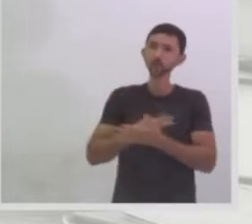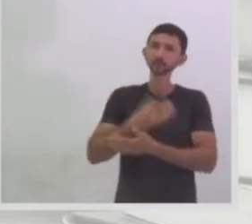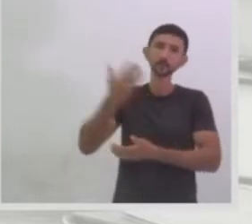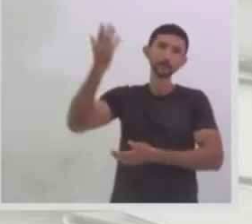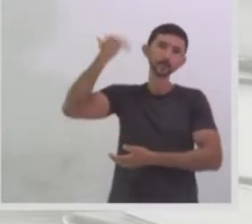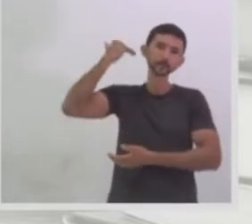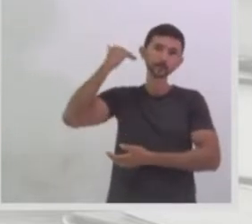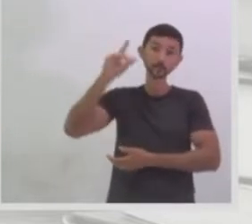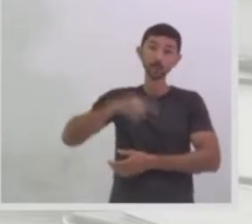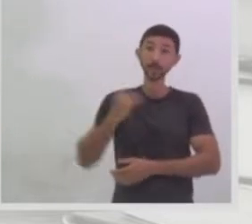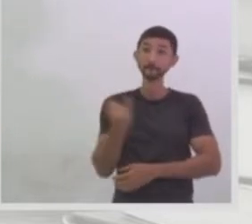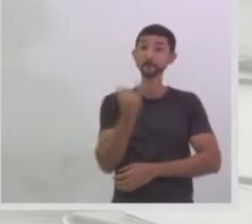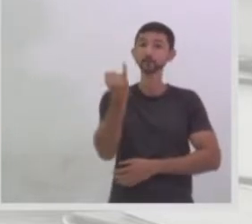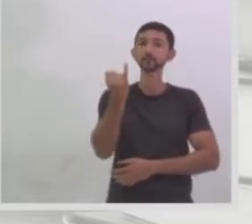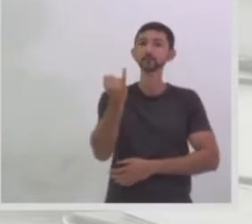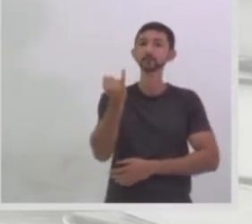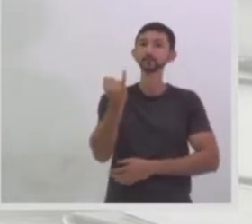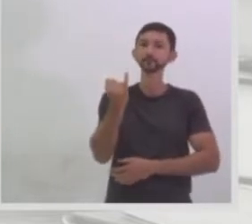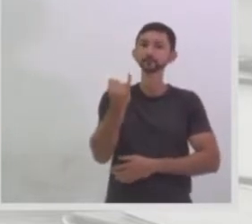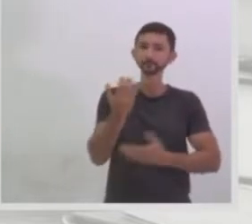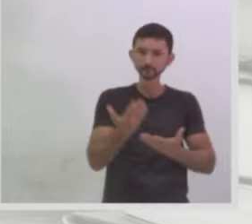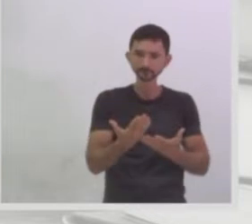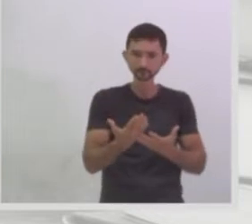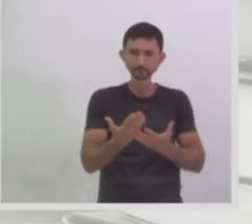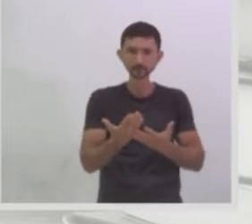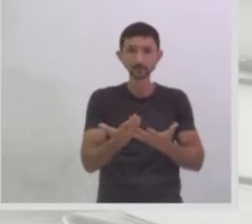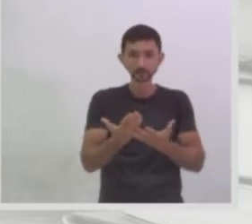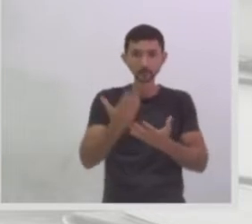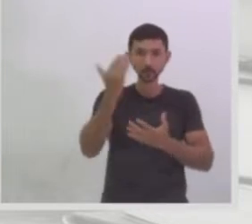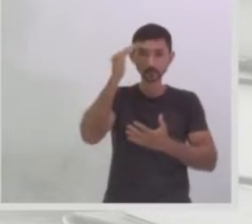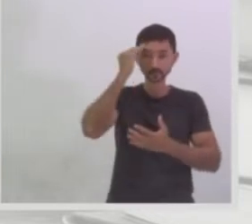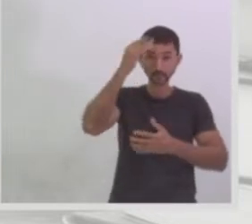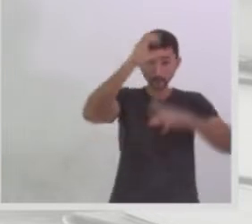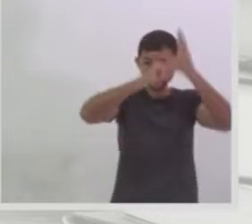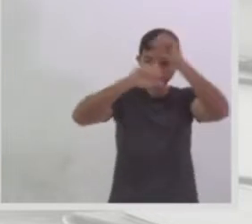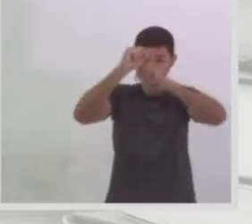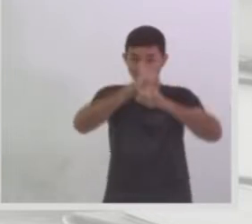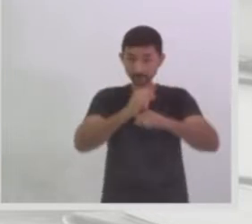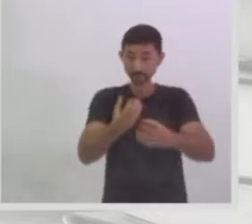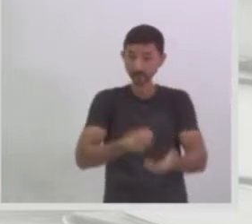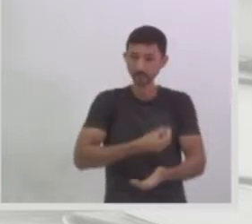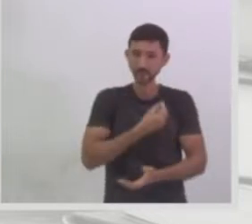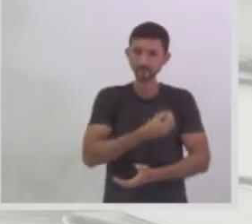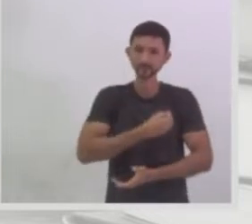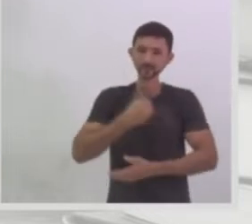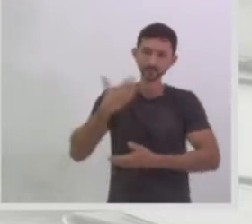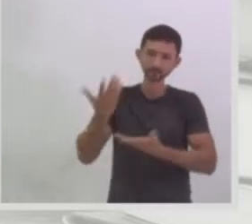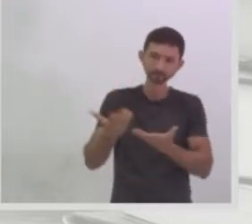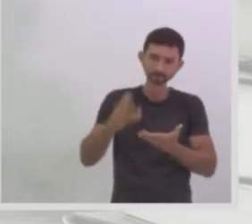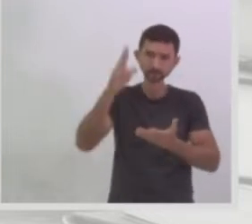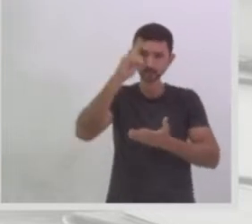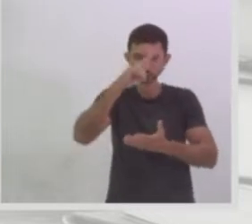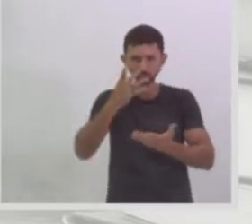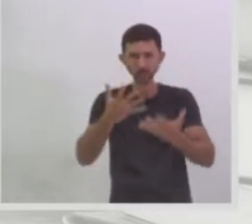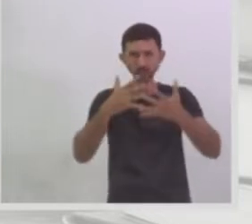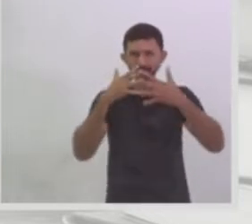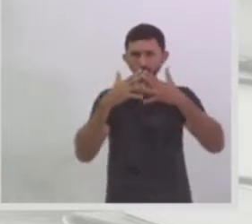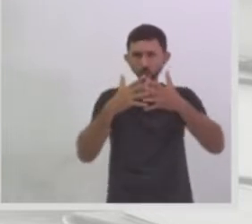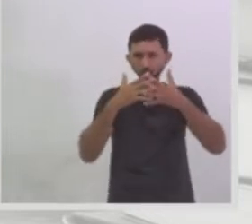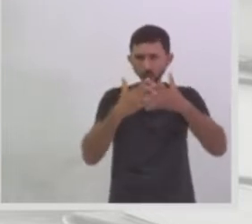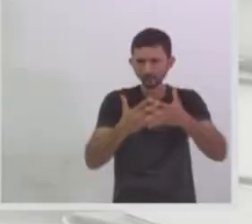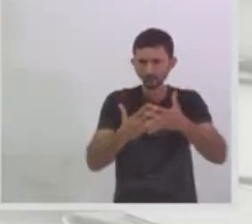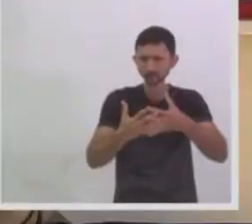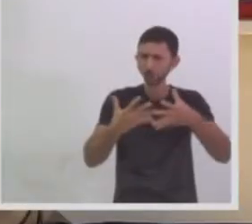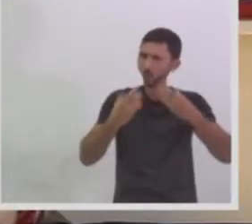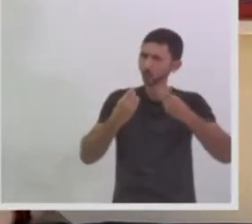mais e mais importante. Dá base para entender o redemoinho que é o nosso dia a dia. É complicado porque muita